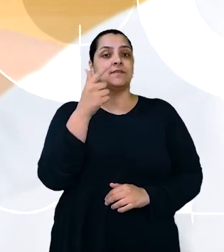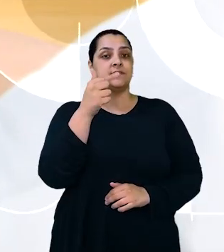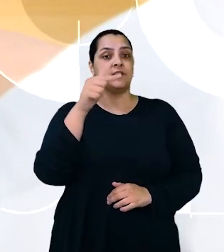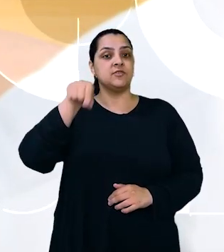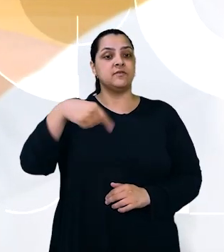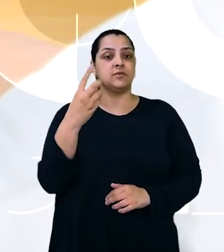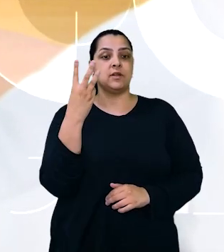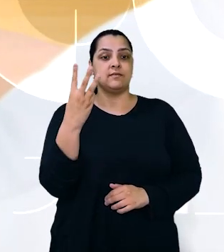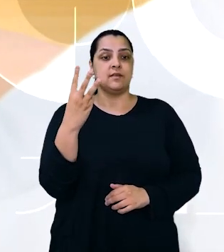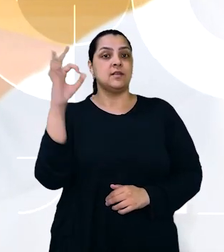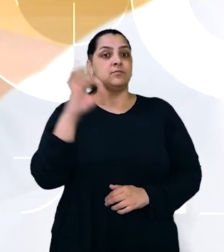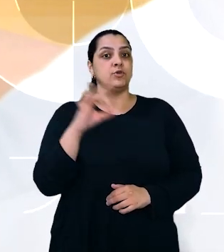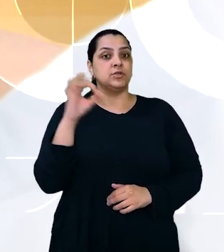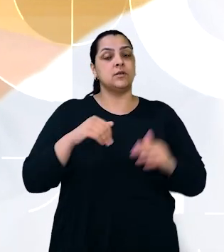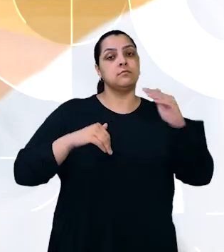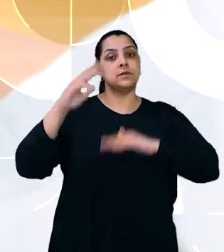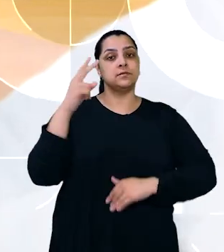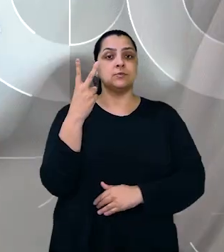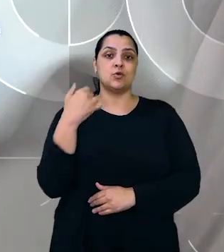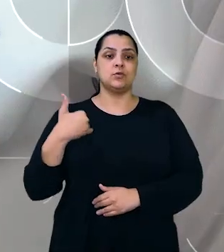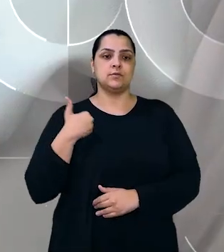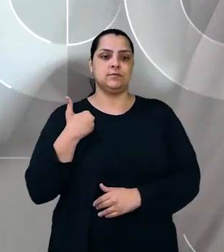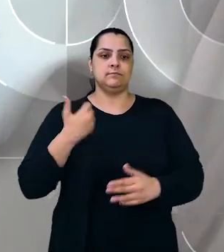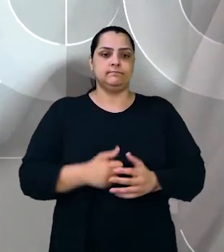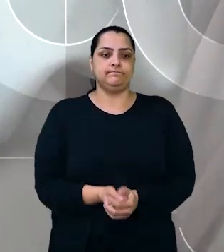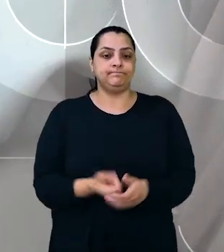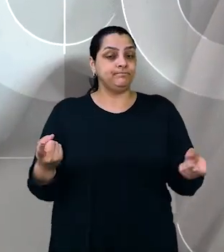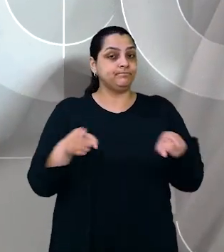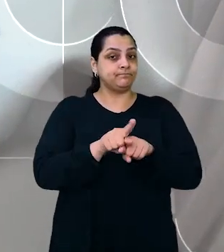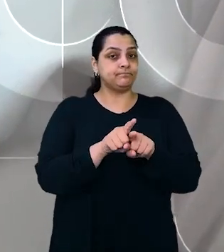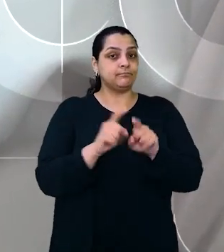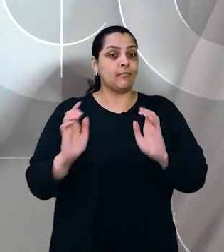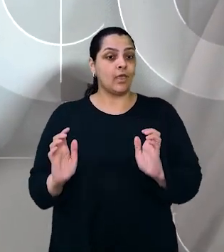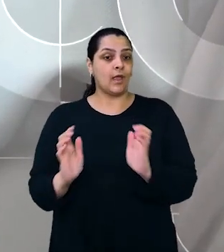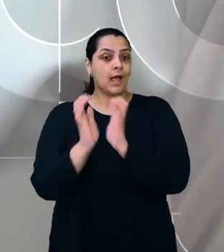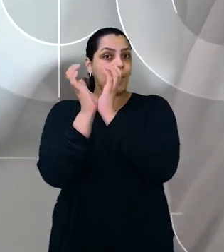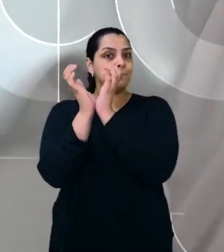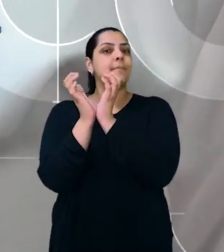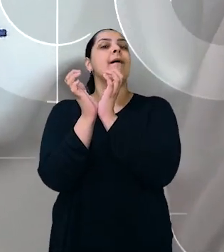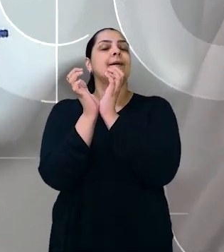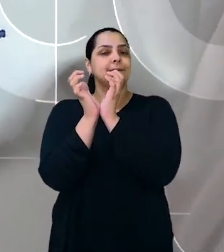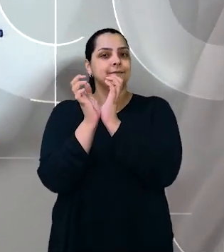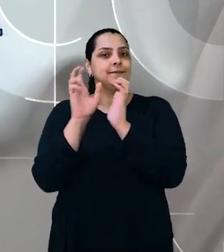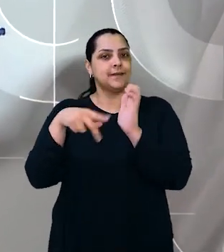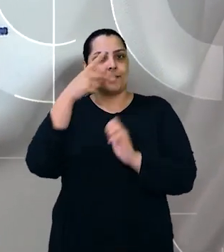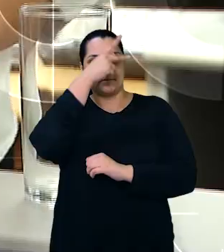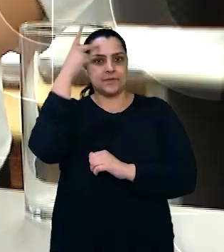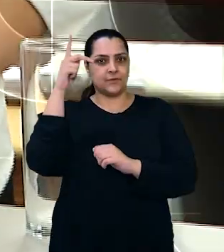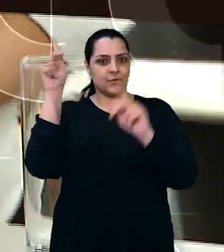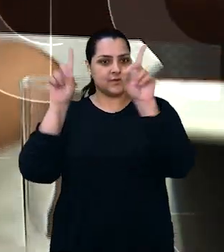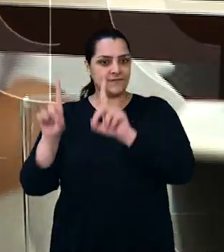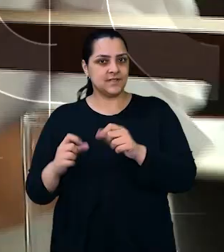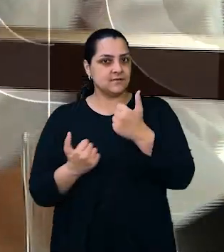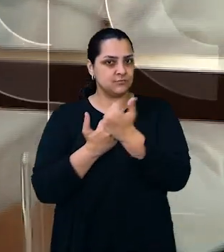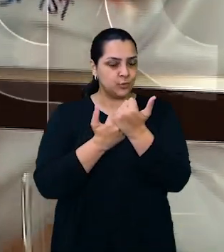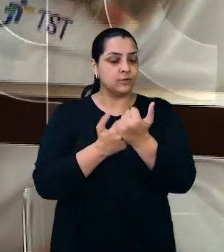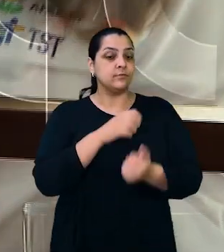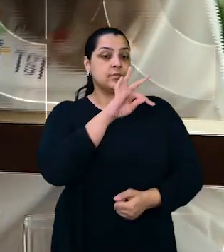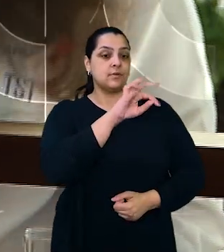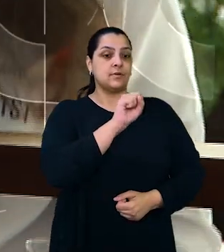população com 2 anos ou mais. Uma parceria entre a APAE, Associação de Apoio à Pessoa com Deficiência, e o